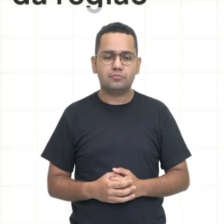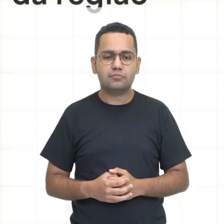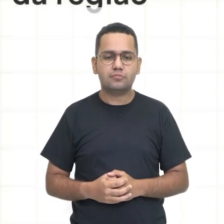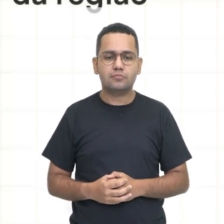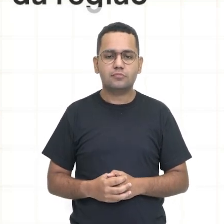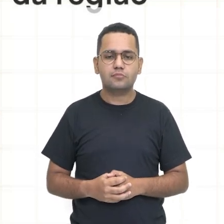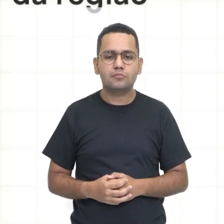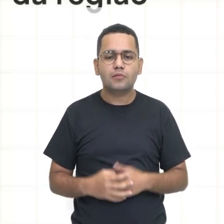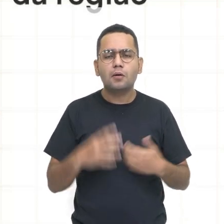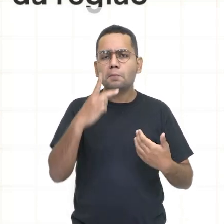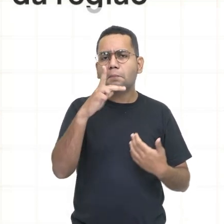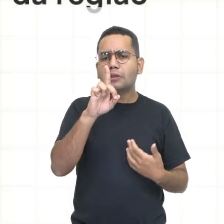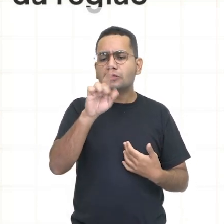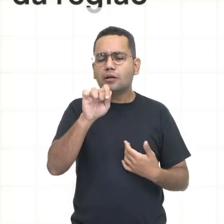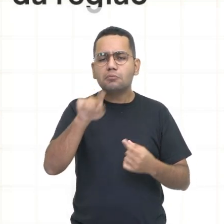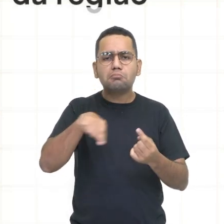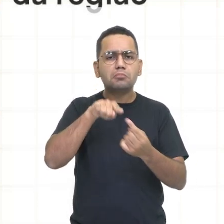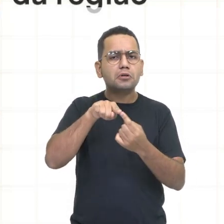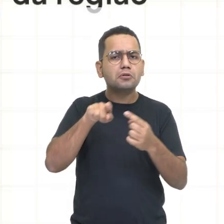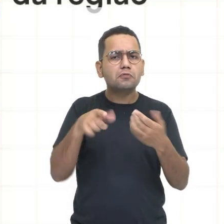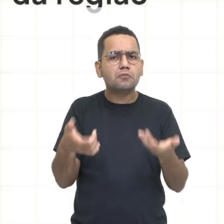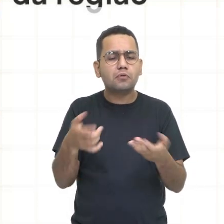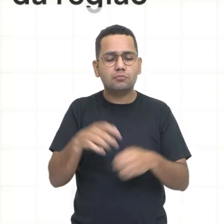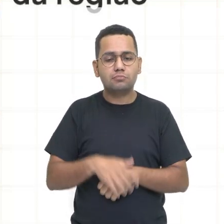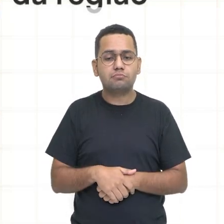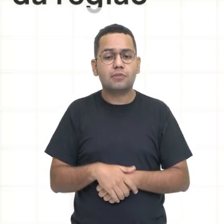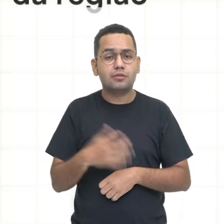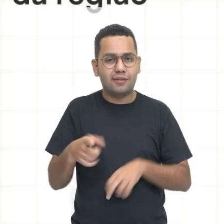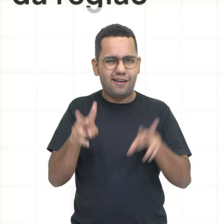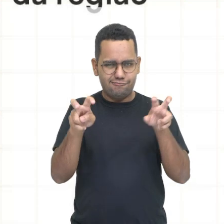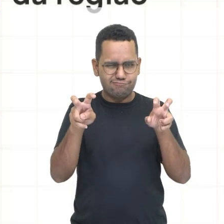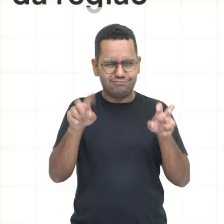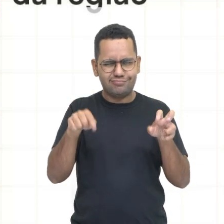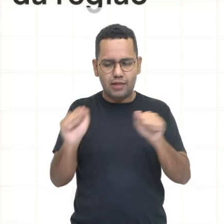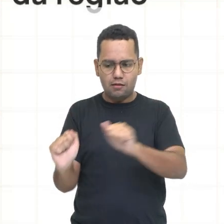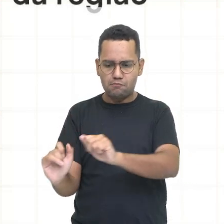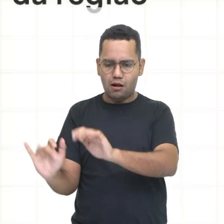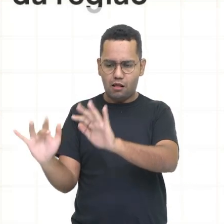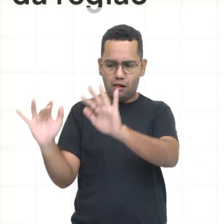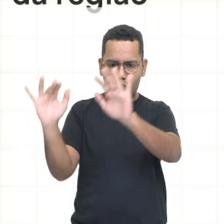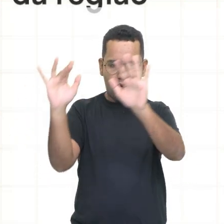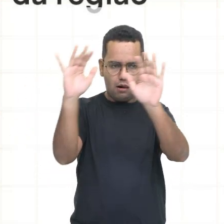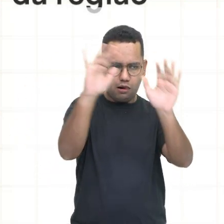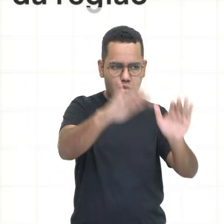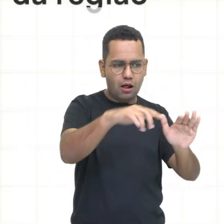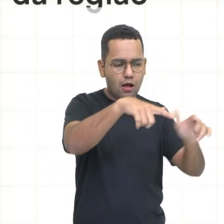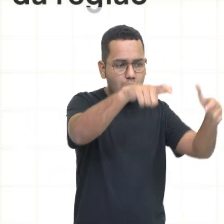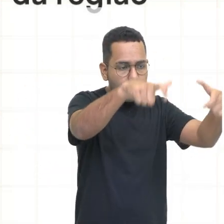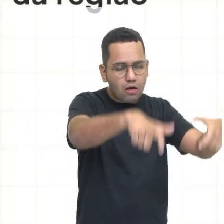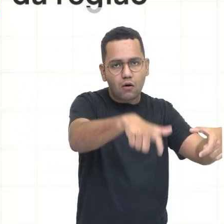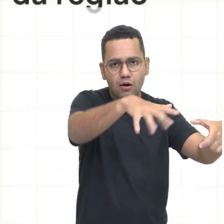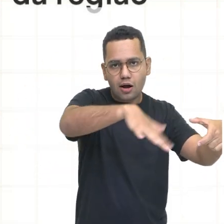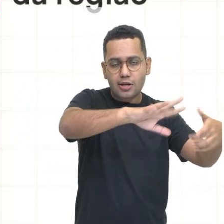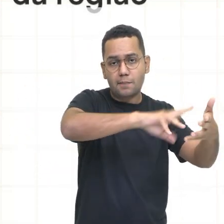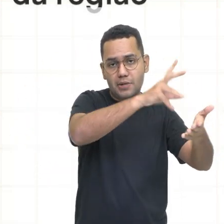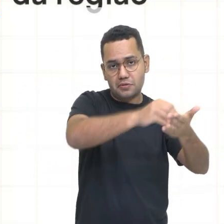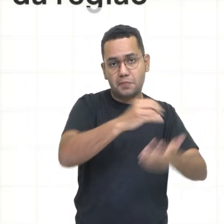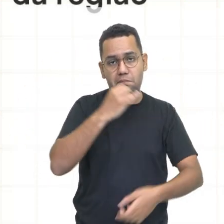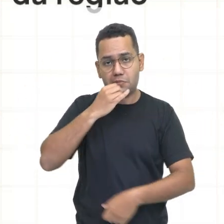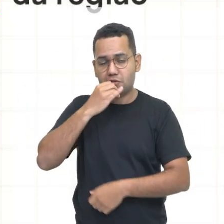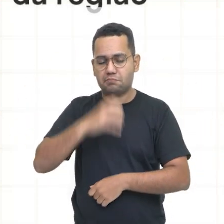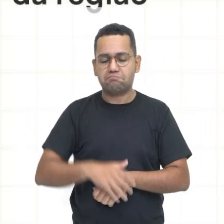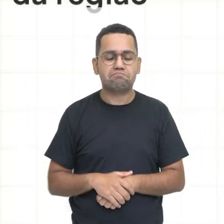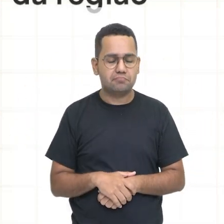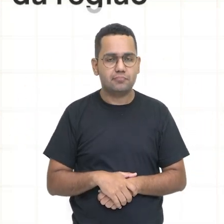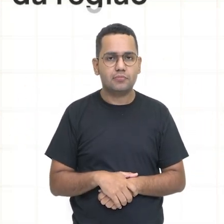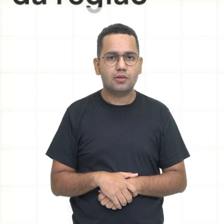Basicamente, promover uma nova colonização, dessa vez estimulando pessoas que moravam,